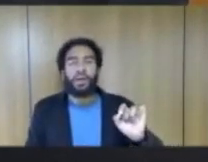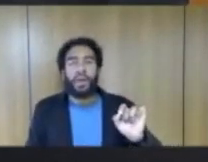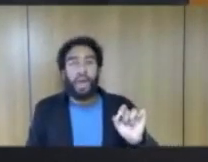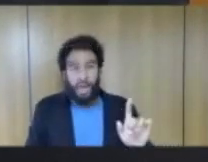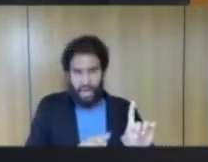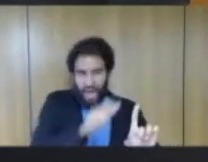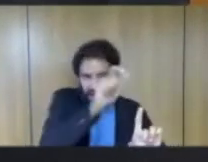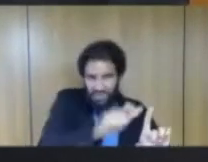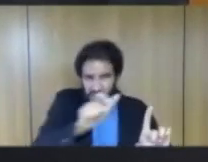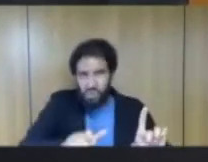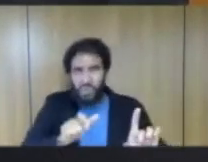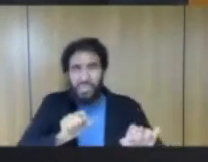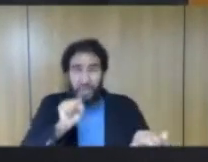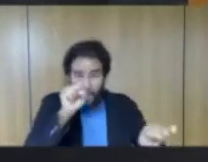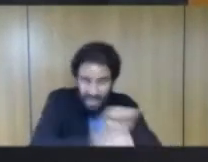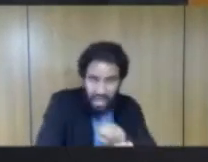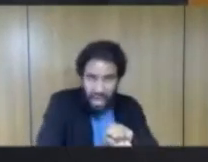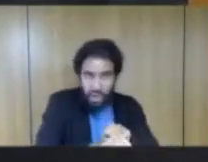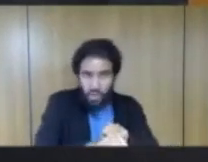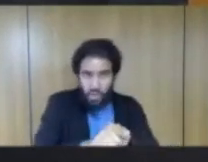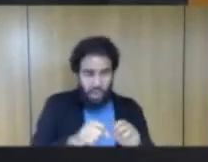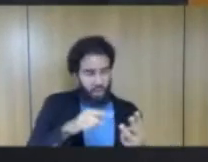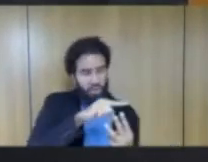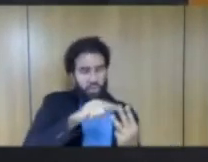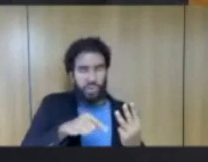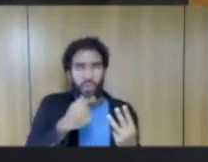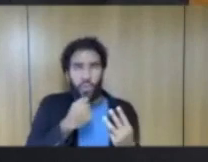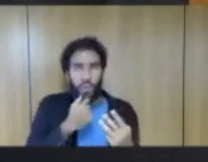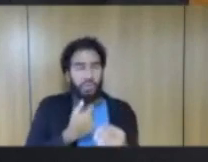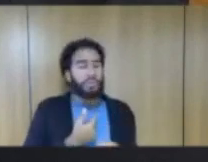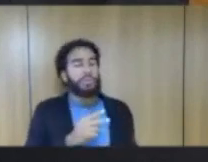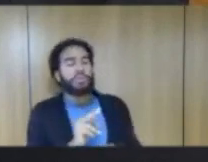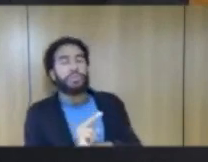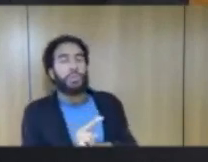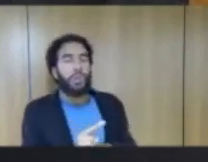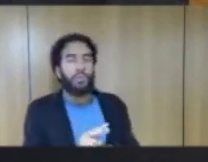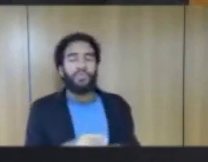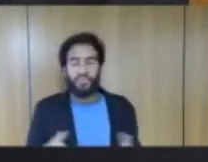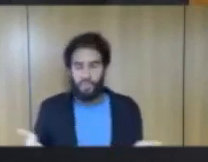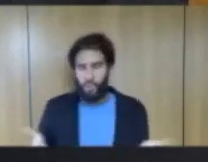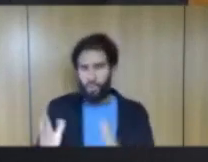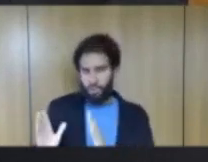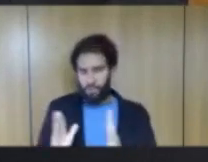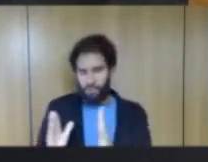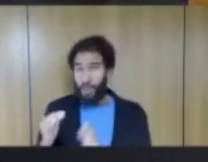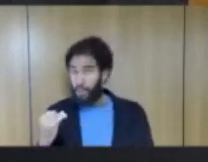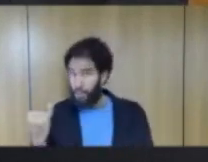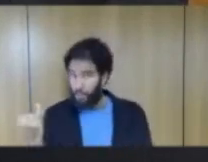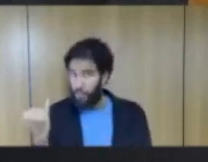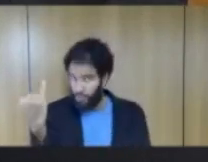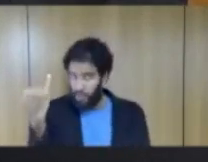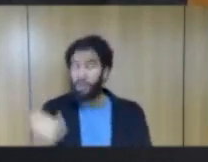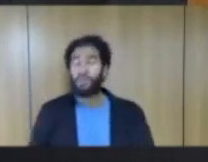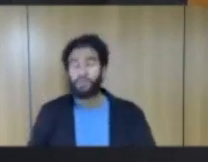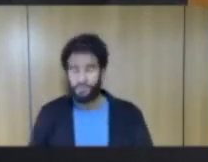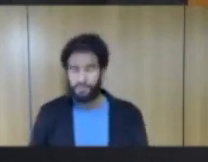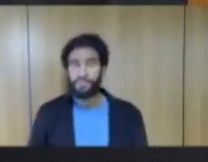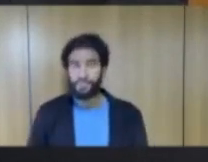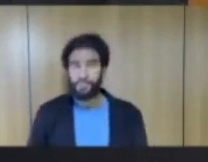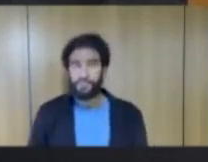do crime então nós temos hoje uma fase muito importante de